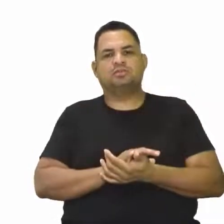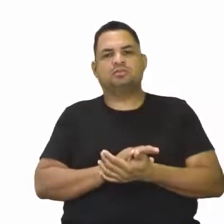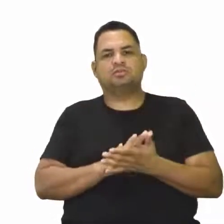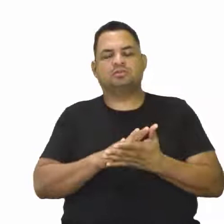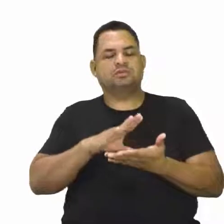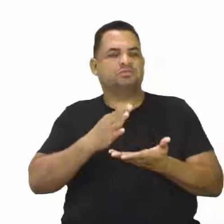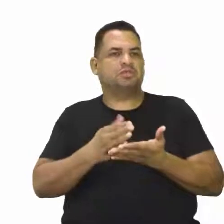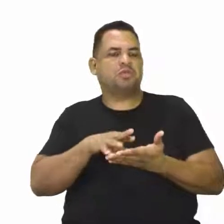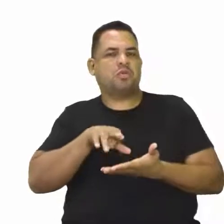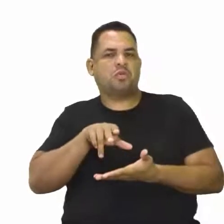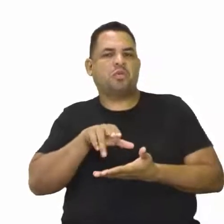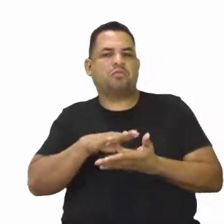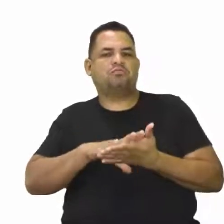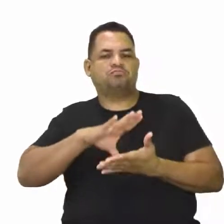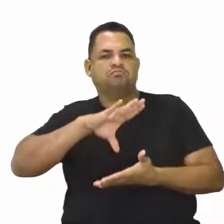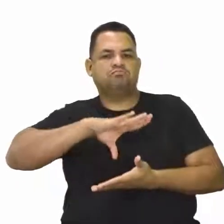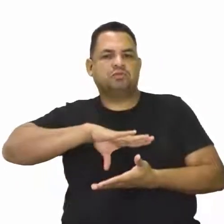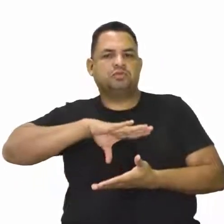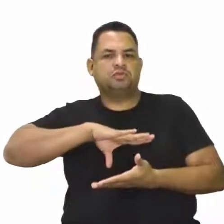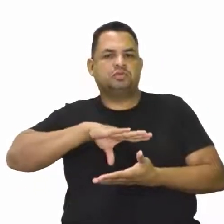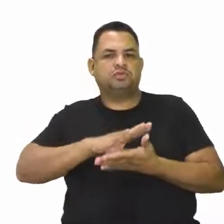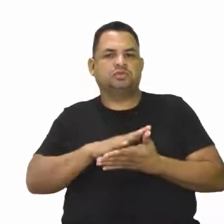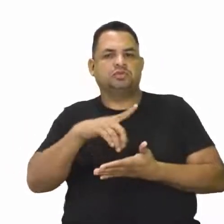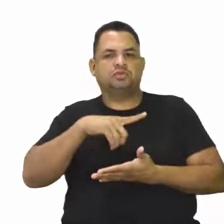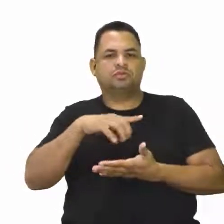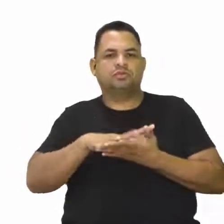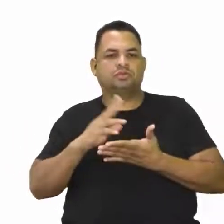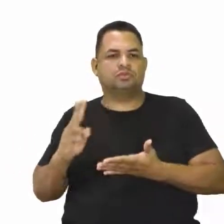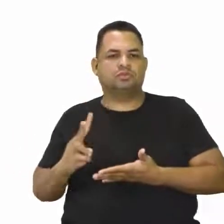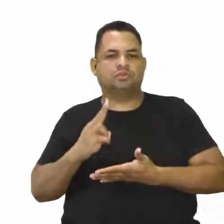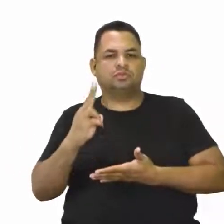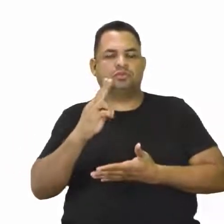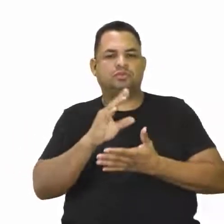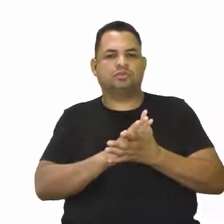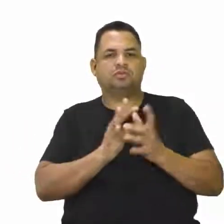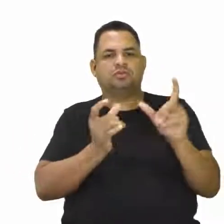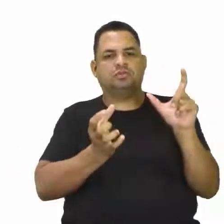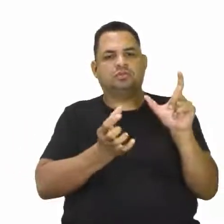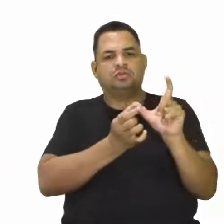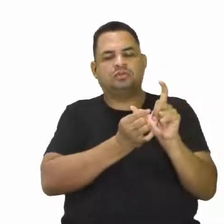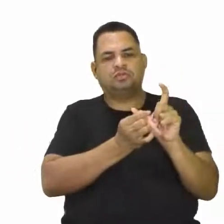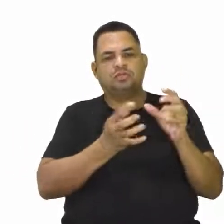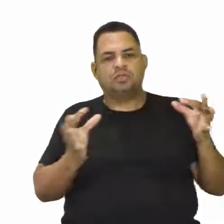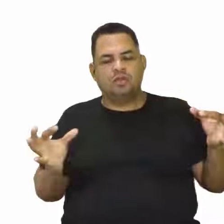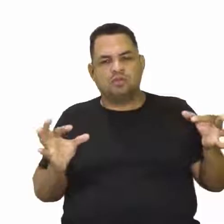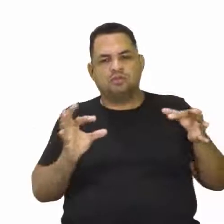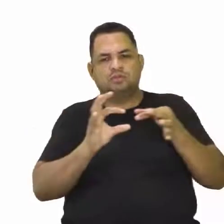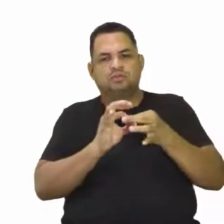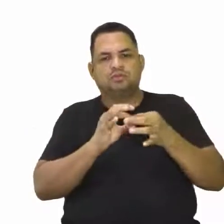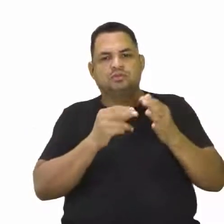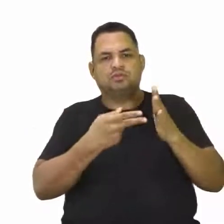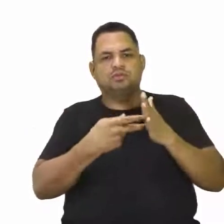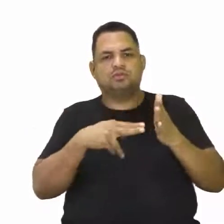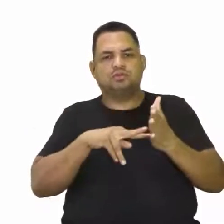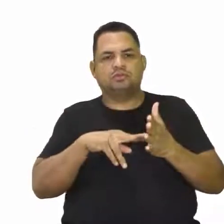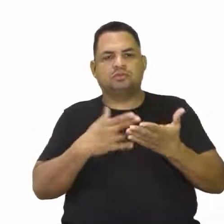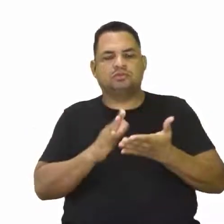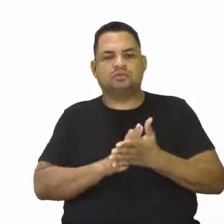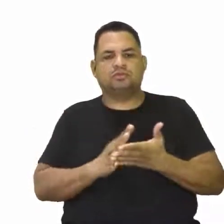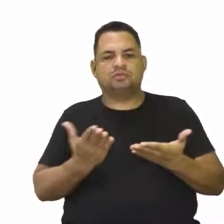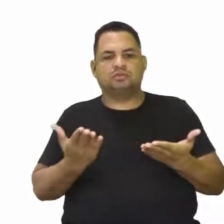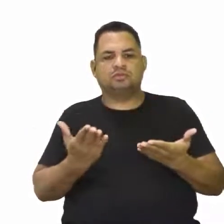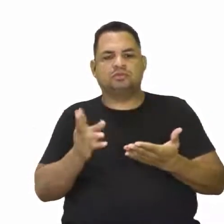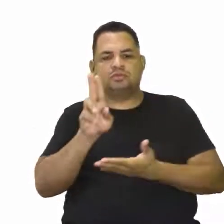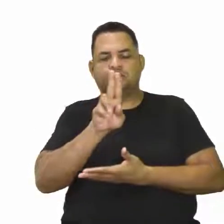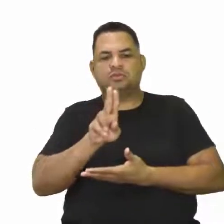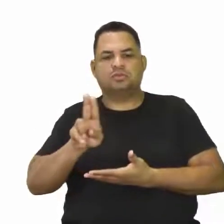no português, como vocês já sabem, elas têm um valor de conjunção, de união, e o sentido que elas